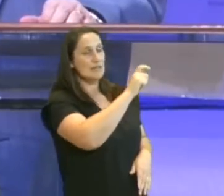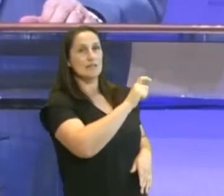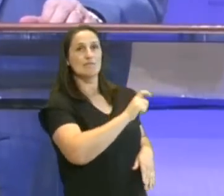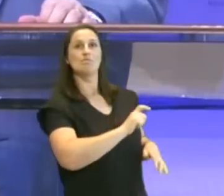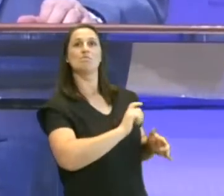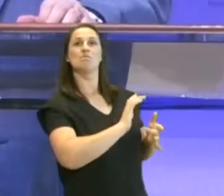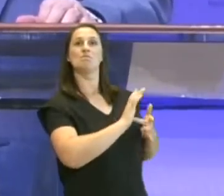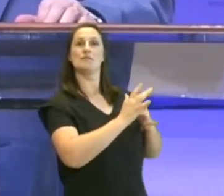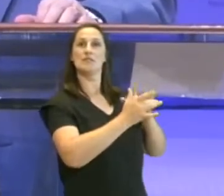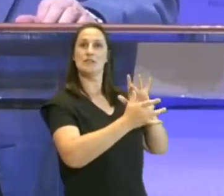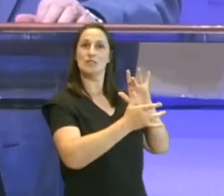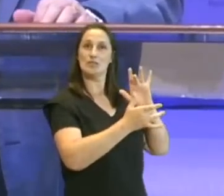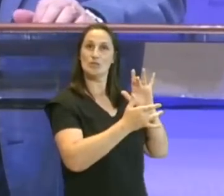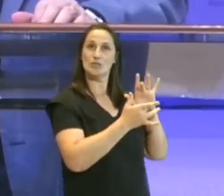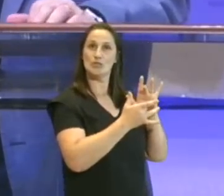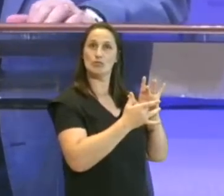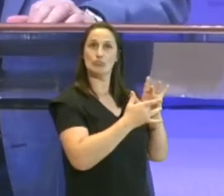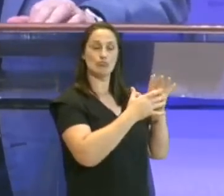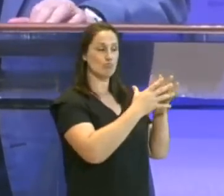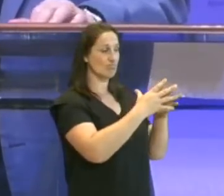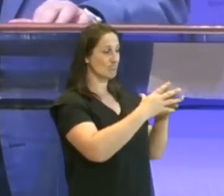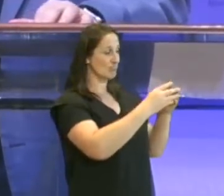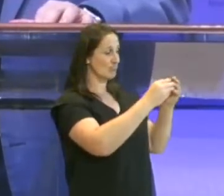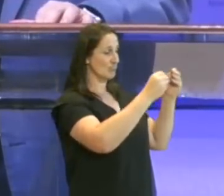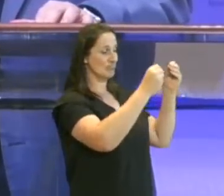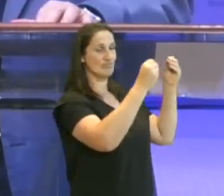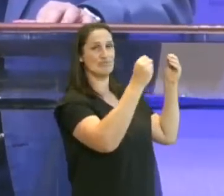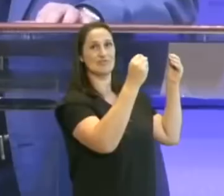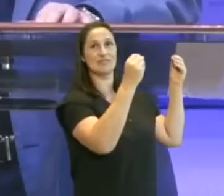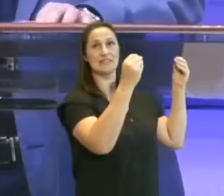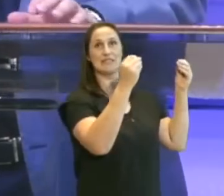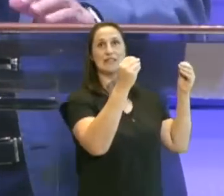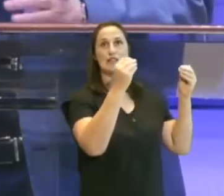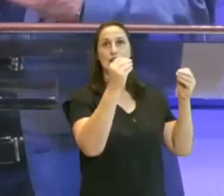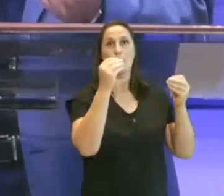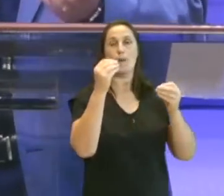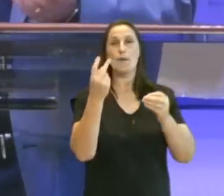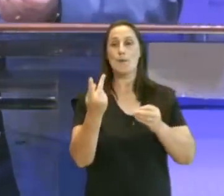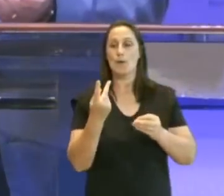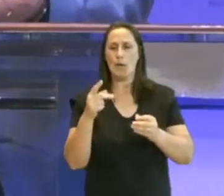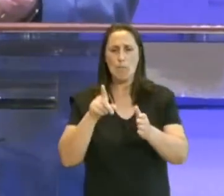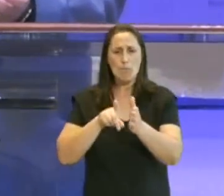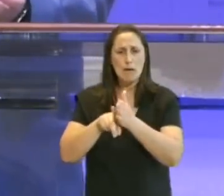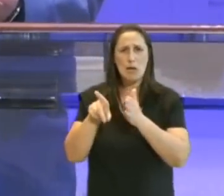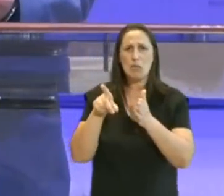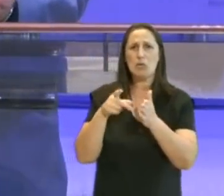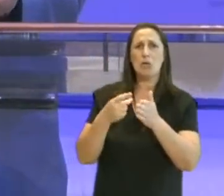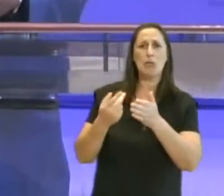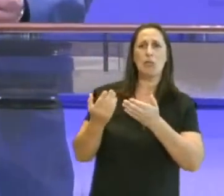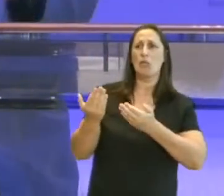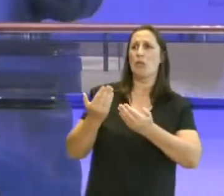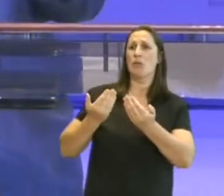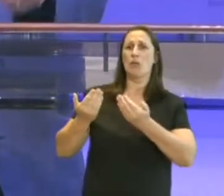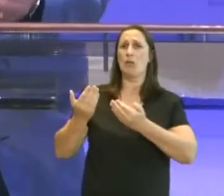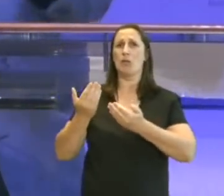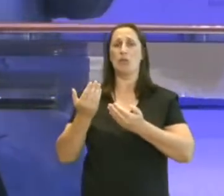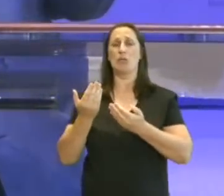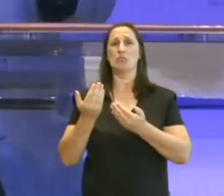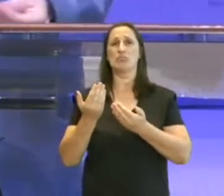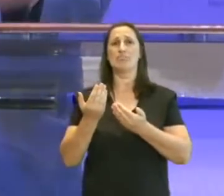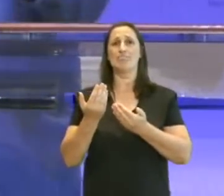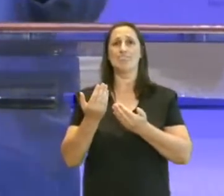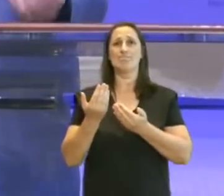ele desapareceu da vista deles. E perguntaram-se um ao outro: não